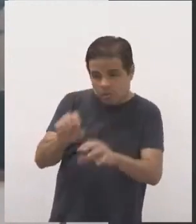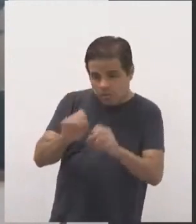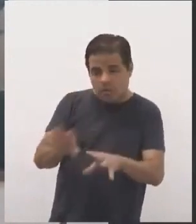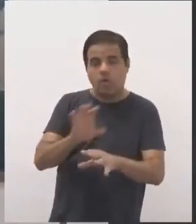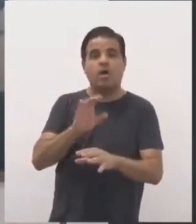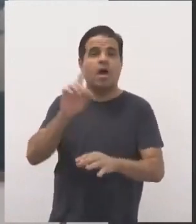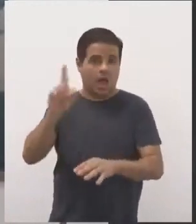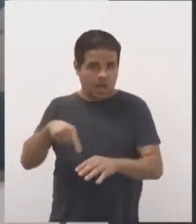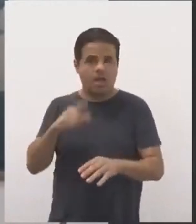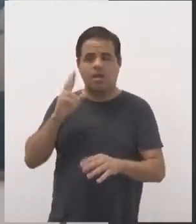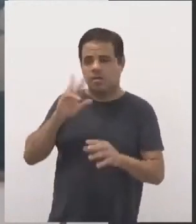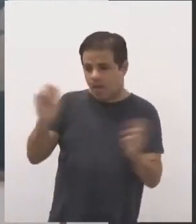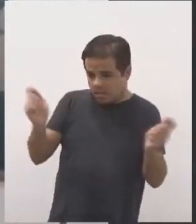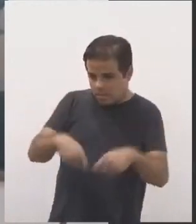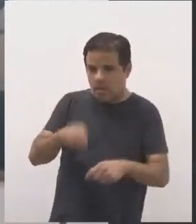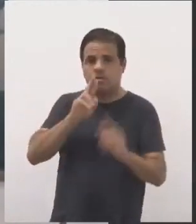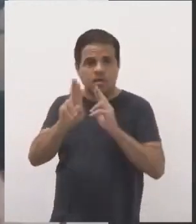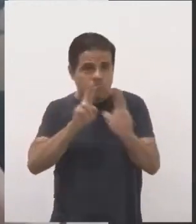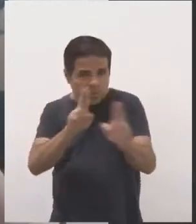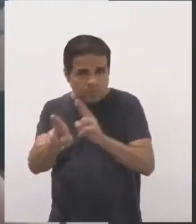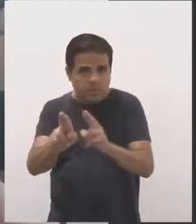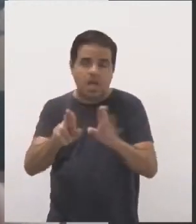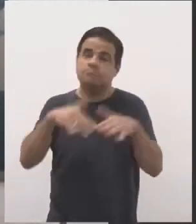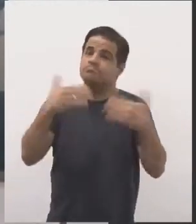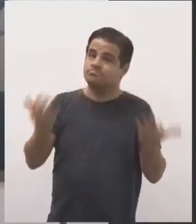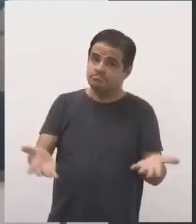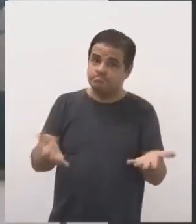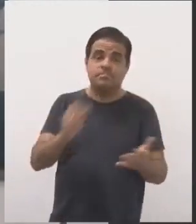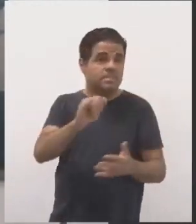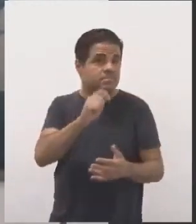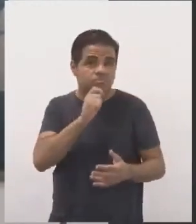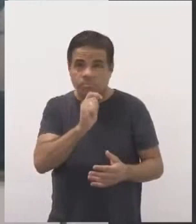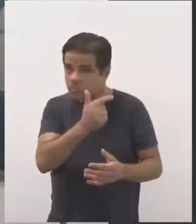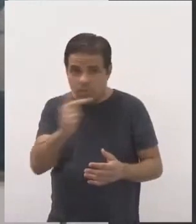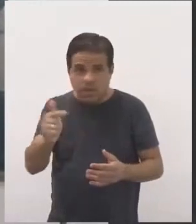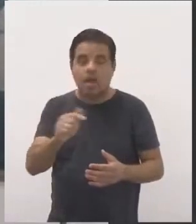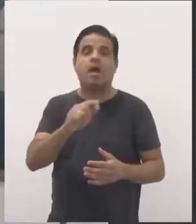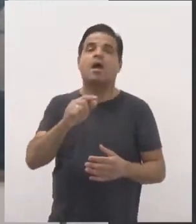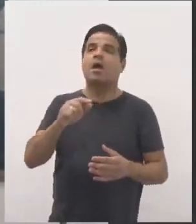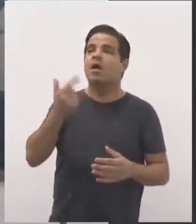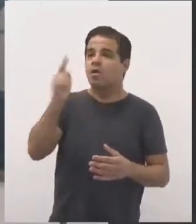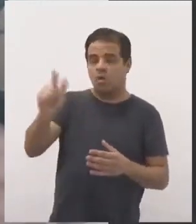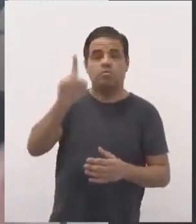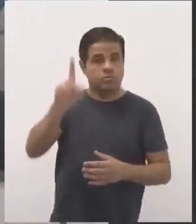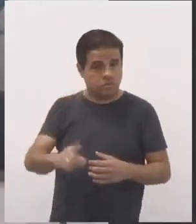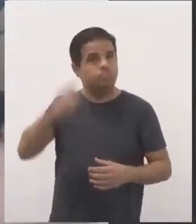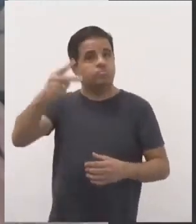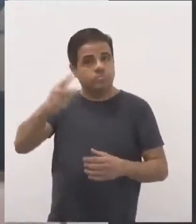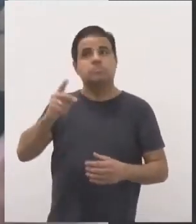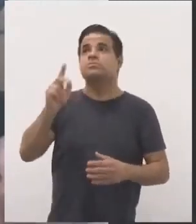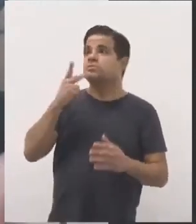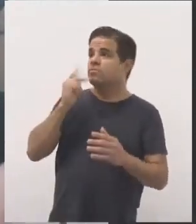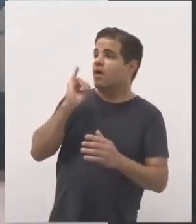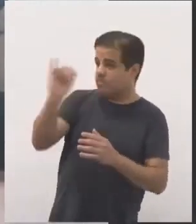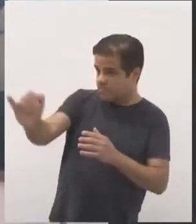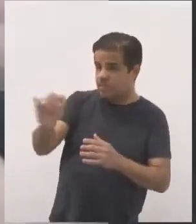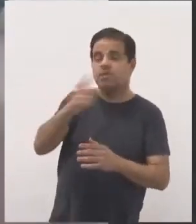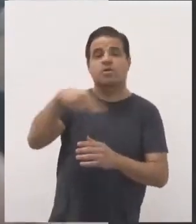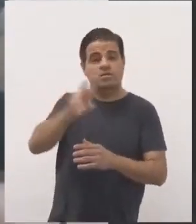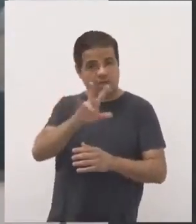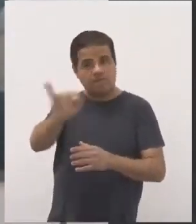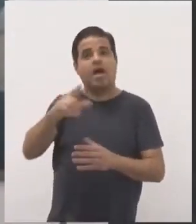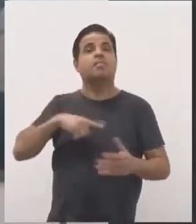convivência, ele vai ter condição de responder. Se não tem, o vice-diretor tem condição, porque a gente bate nessa tecla. Inclusive, nós vamos